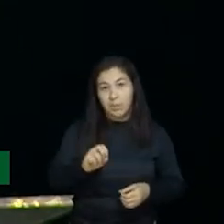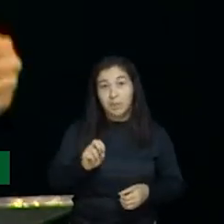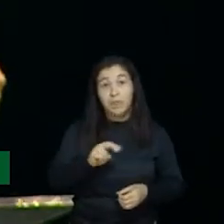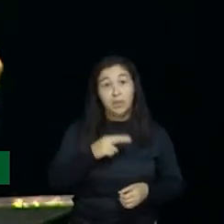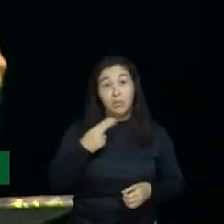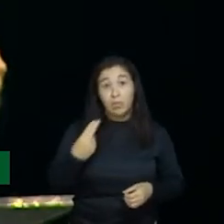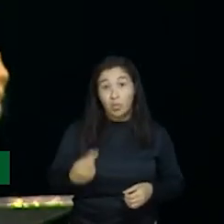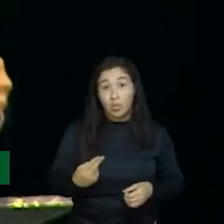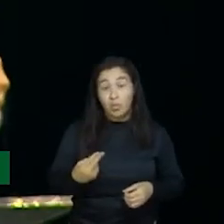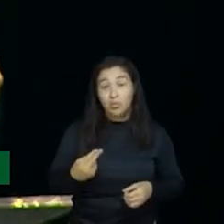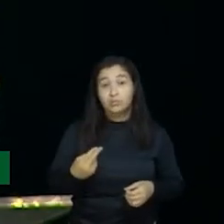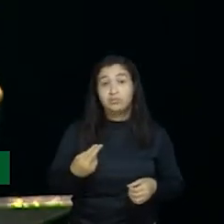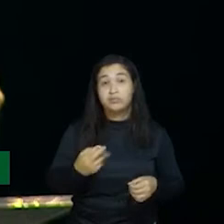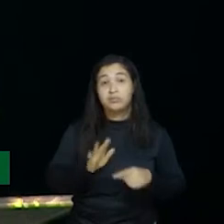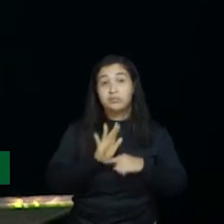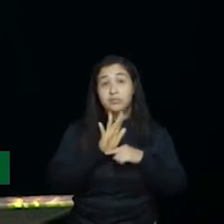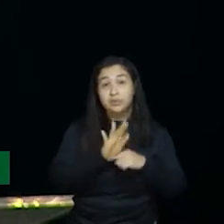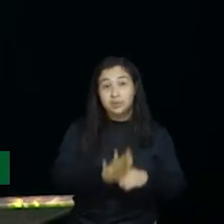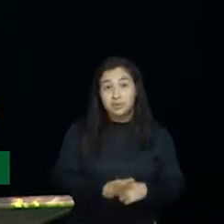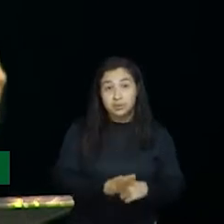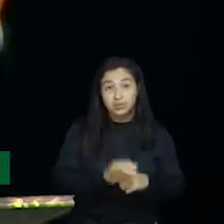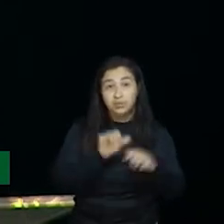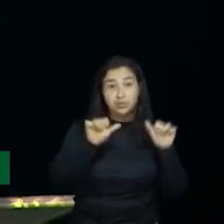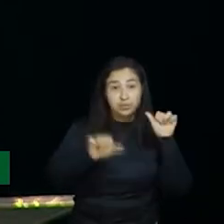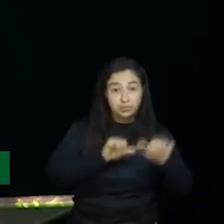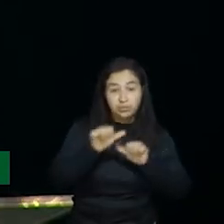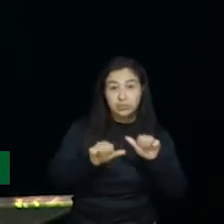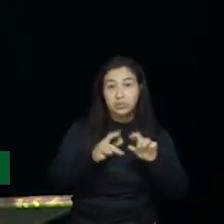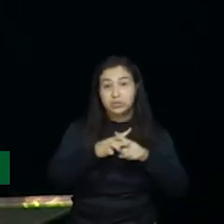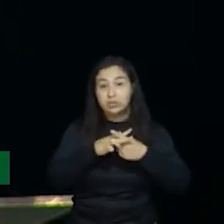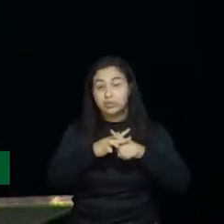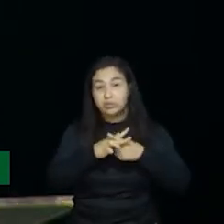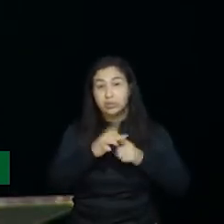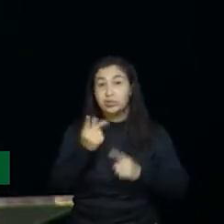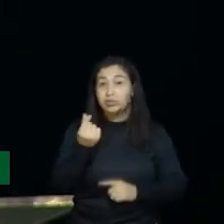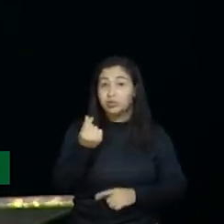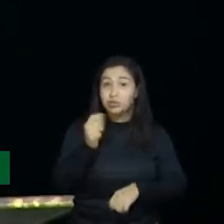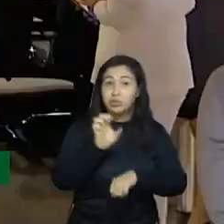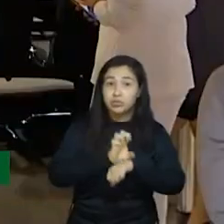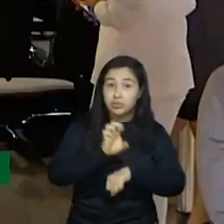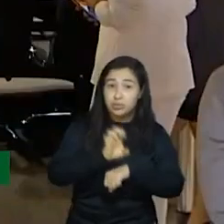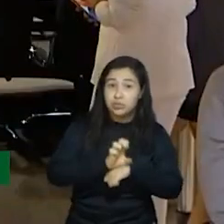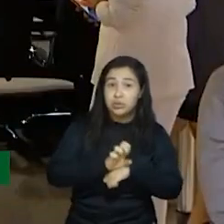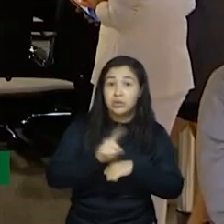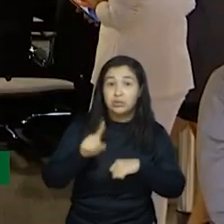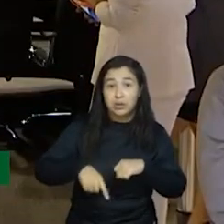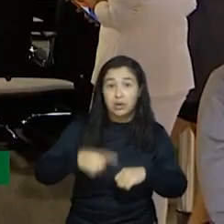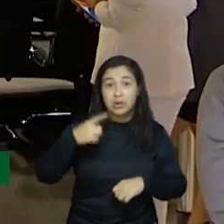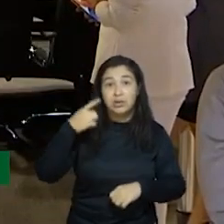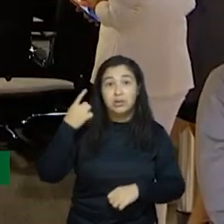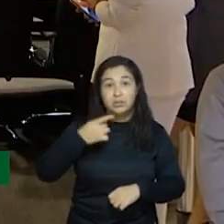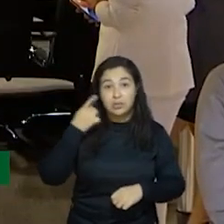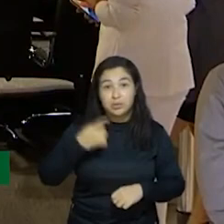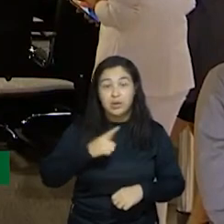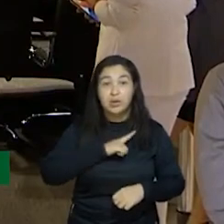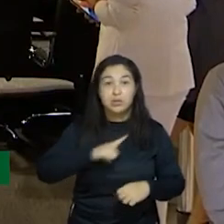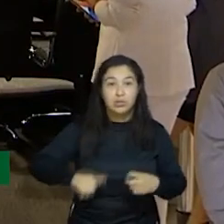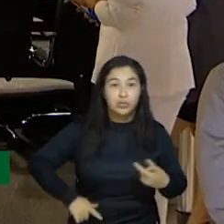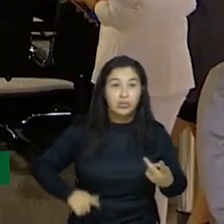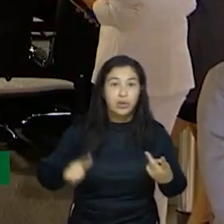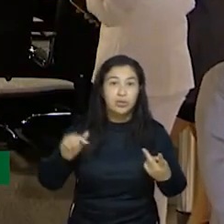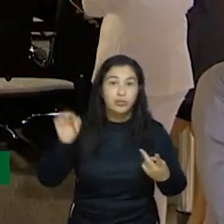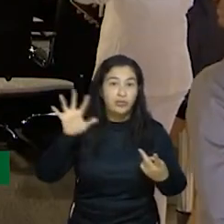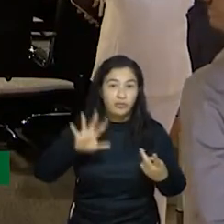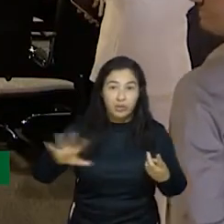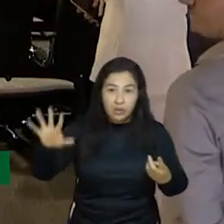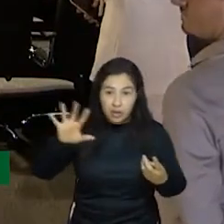foi construído e reformado com recursos do Estado, de deputados do governo do Estado e recursos federais.